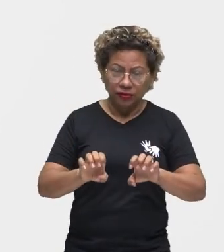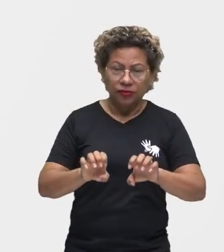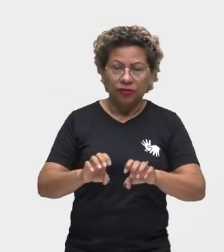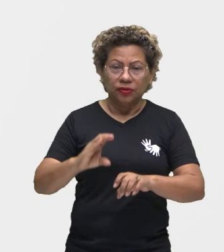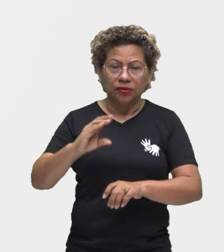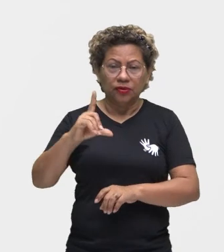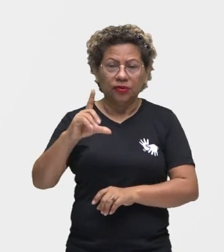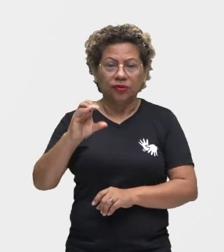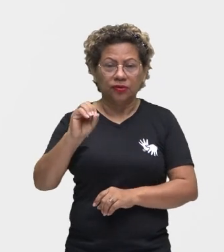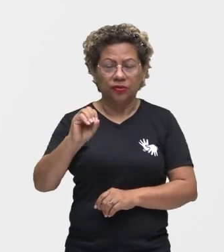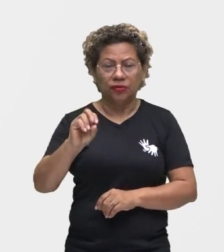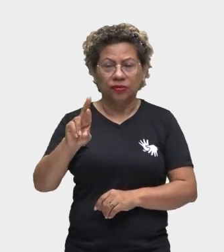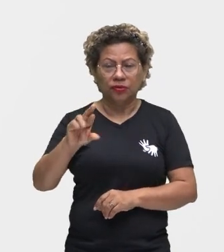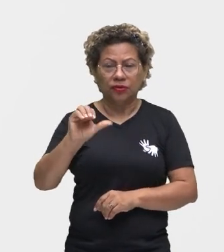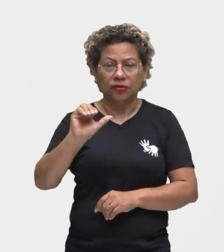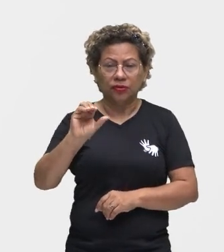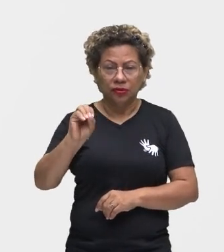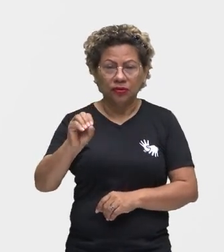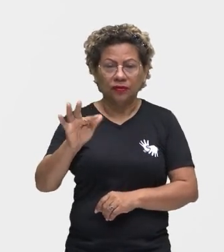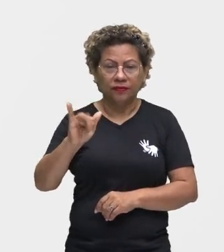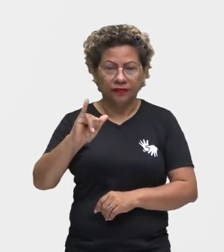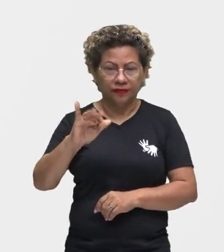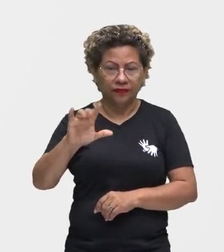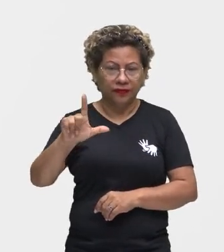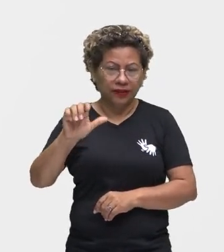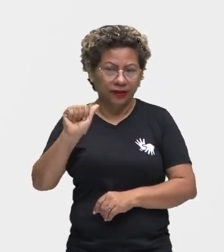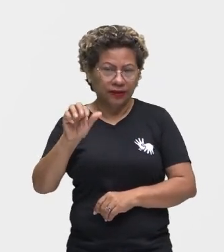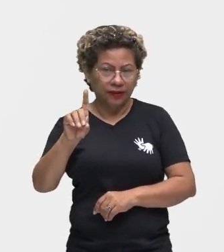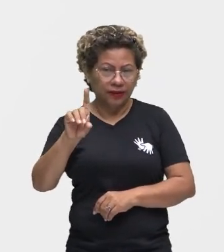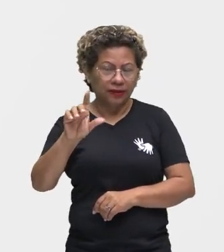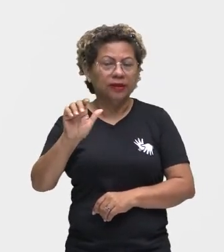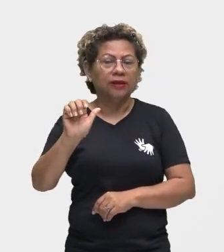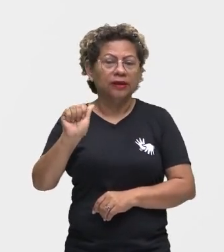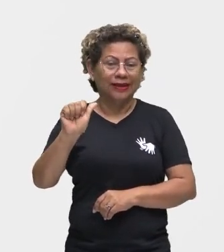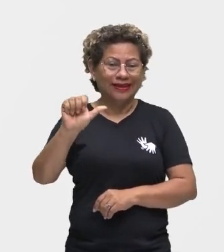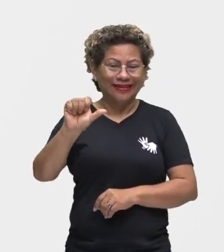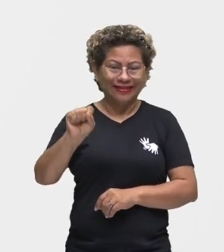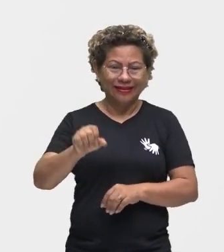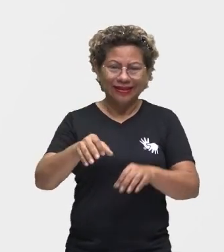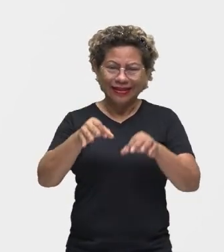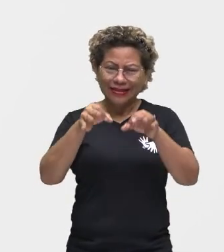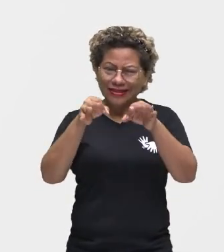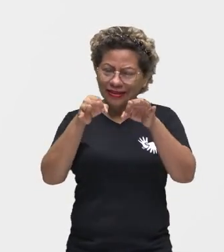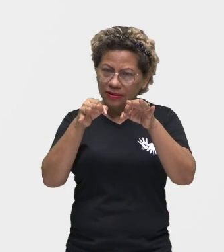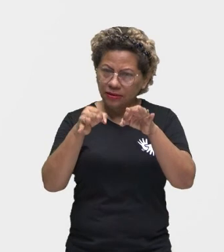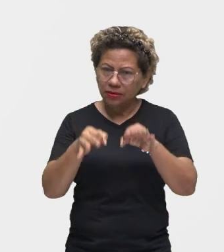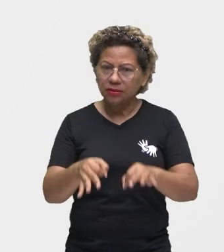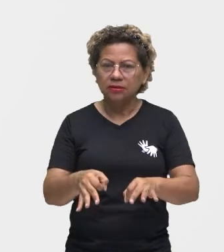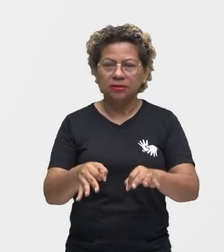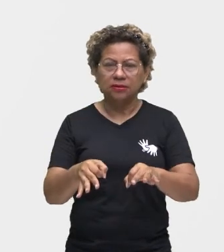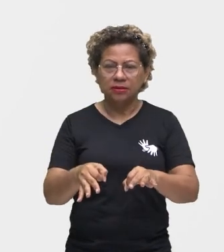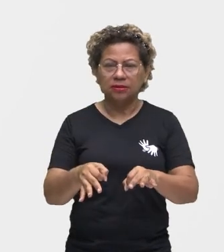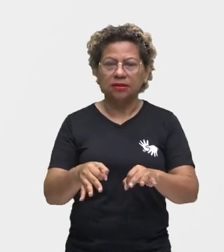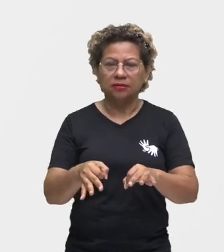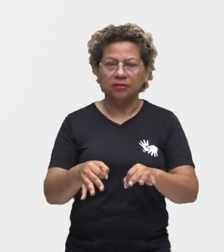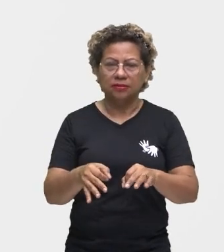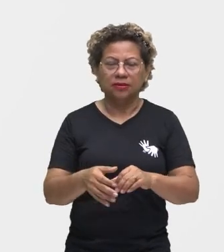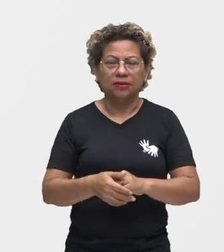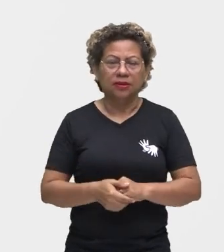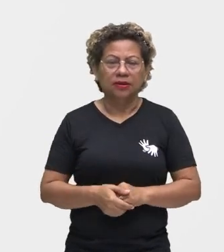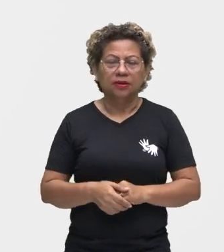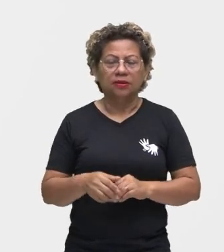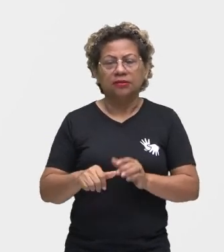função semelhante à das folhas nas demais divisões vegetais. Então, os filóides foram as